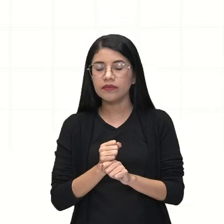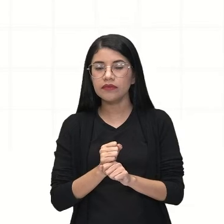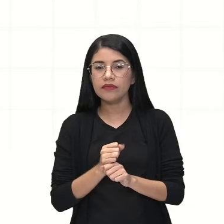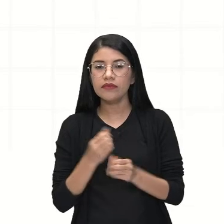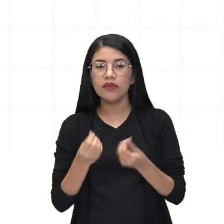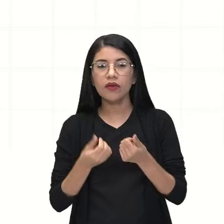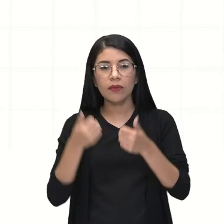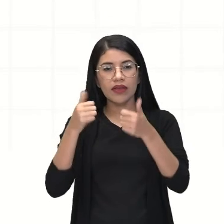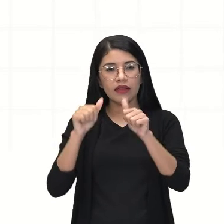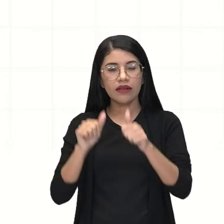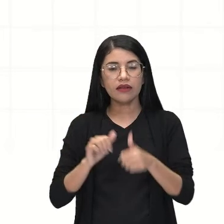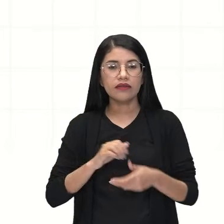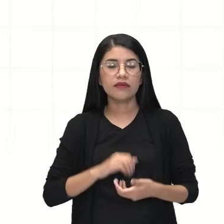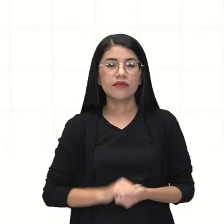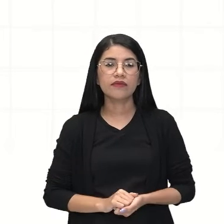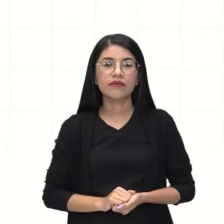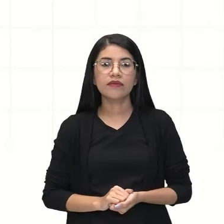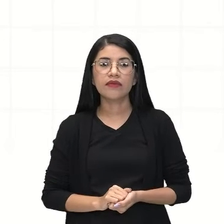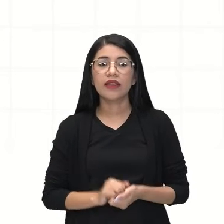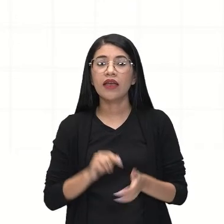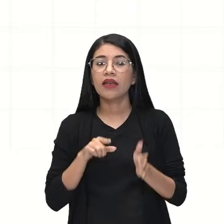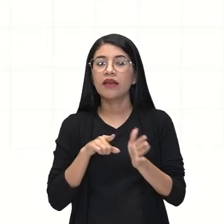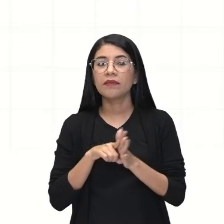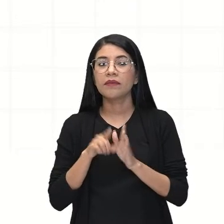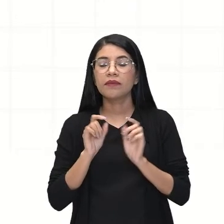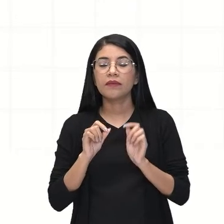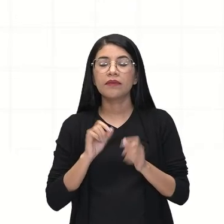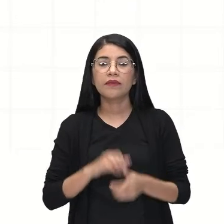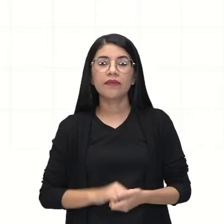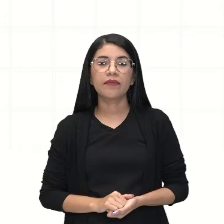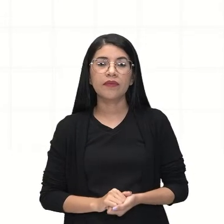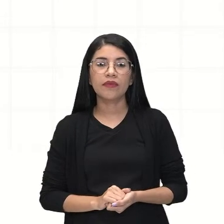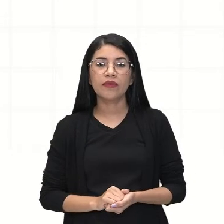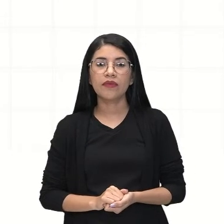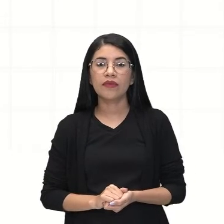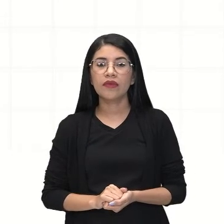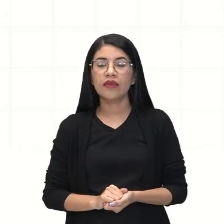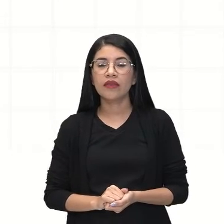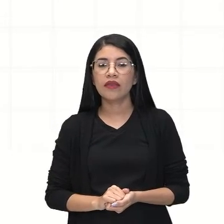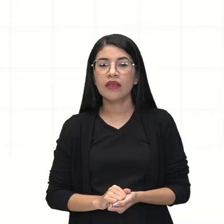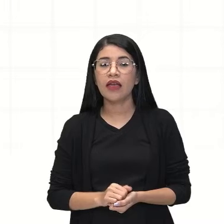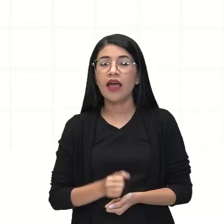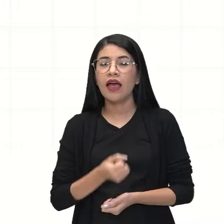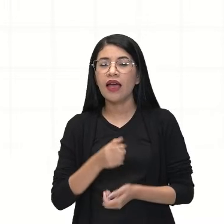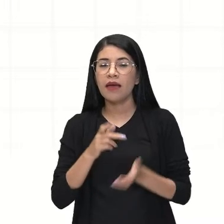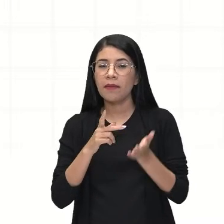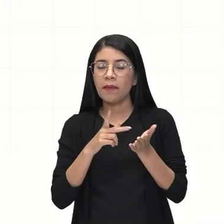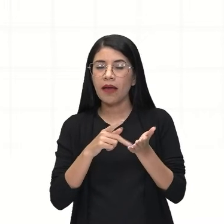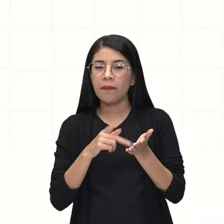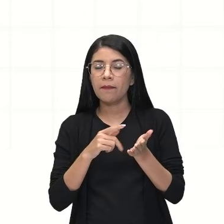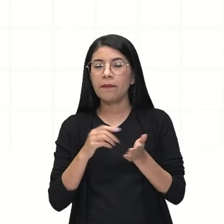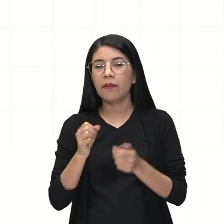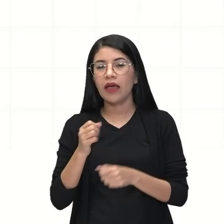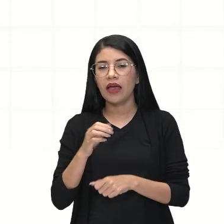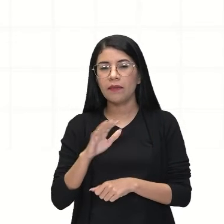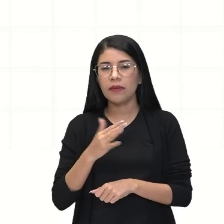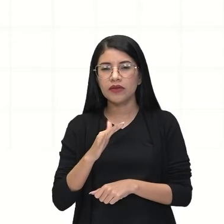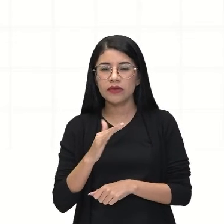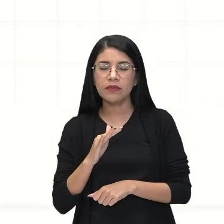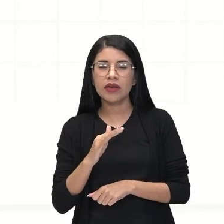Olha só, na letra C, ele pergunta aqui, ó, qual é a porcentagem de alunos que estudam menos que a